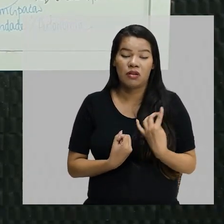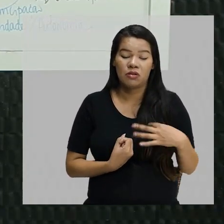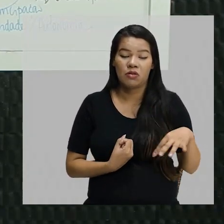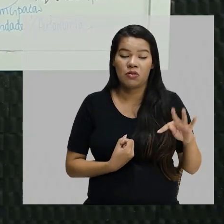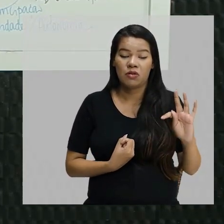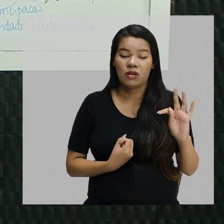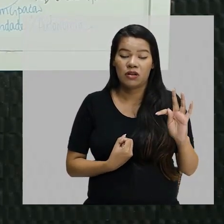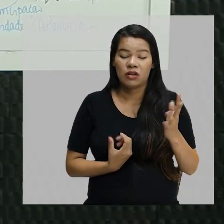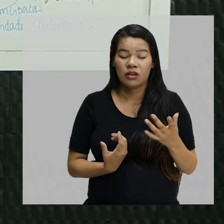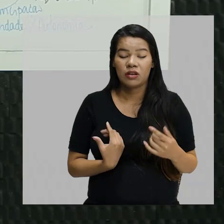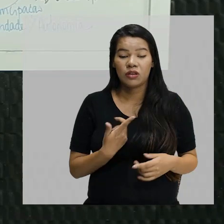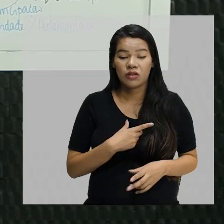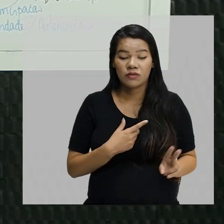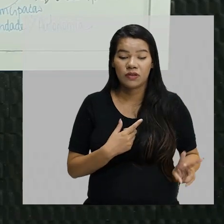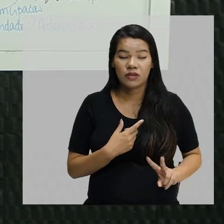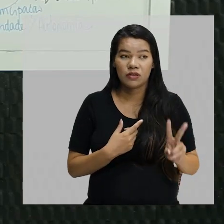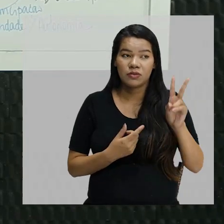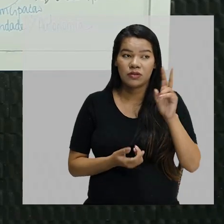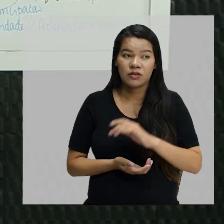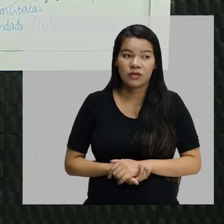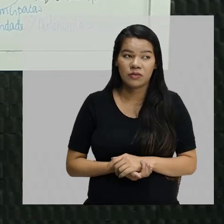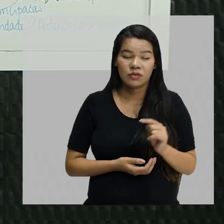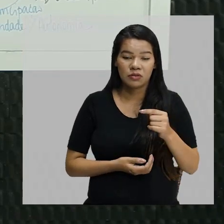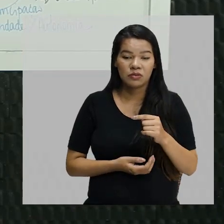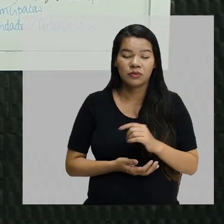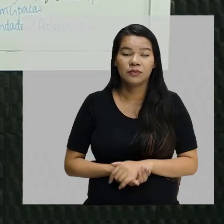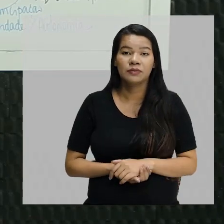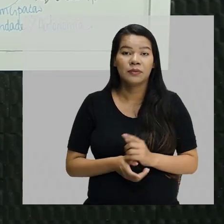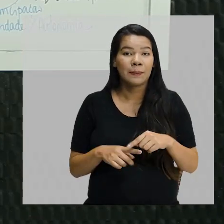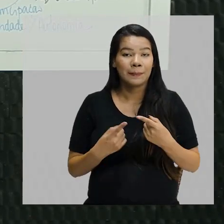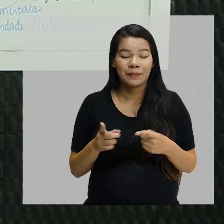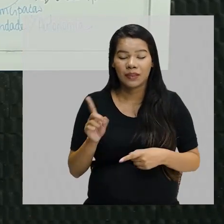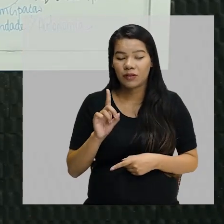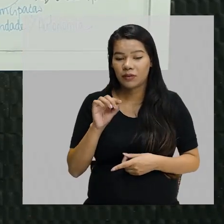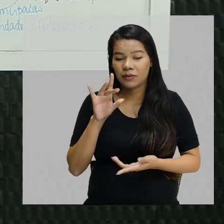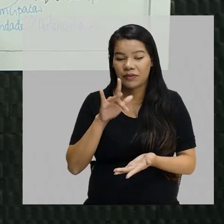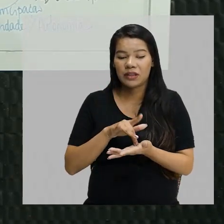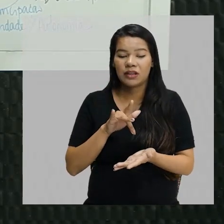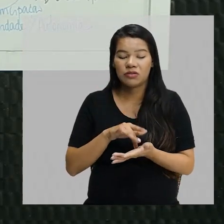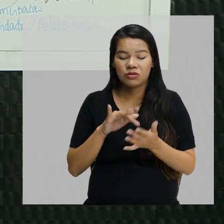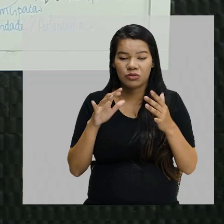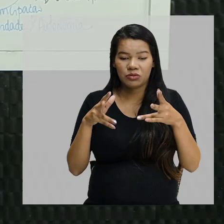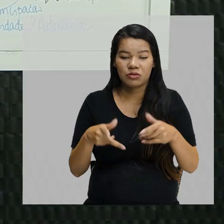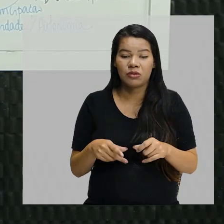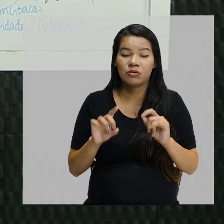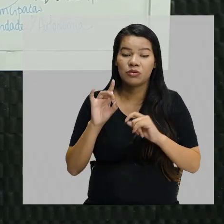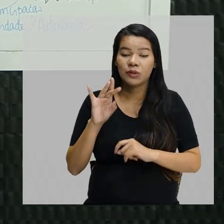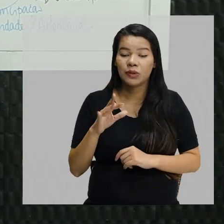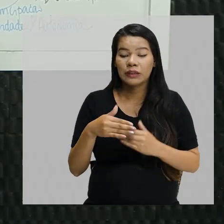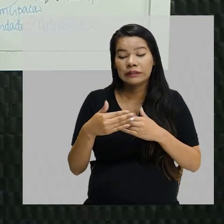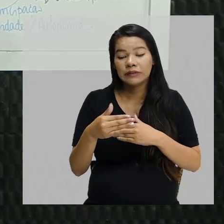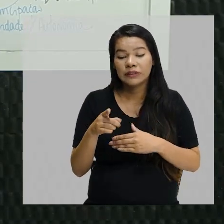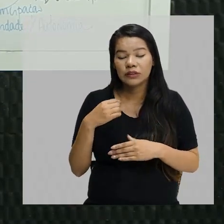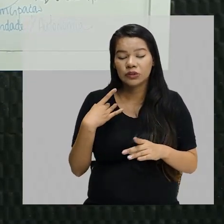nós valoramos ou usar o termo correto nós valoramos isso aqui demais mas não é uma verdade absoluta que somente Através disso